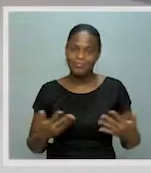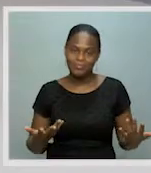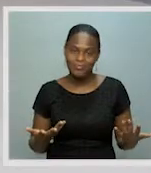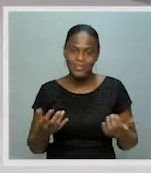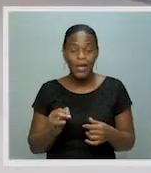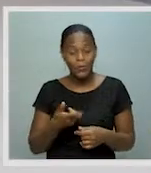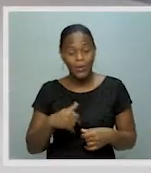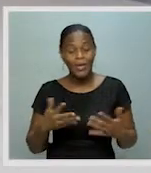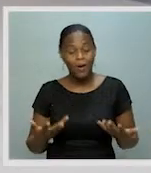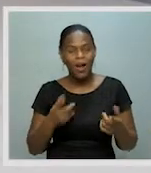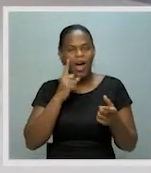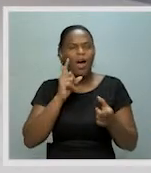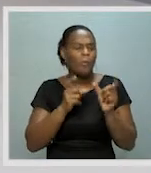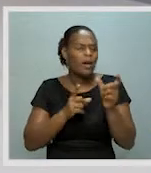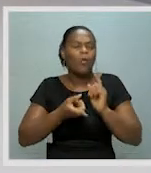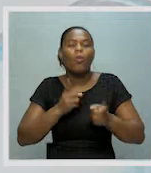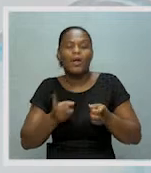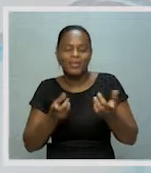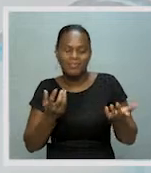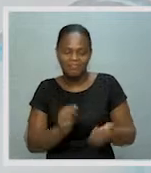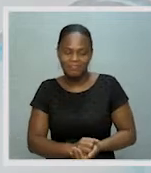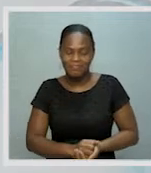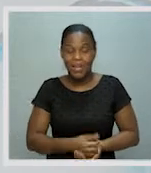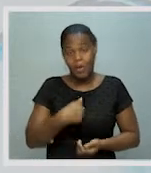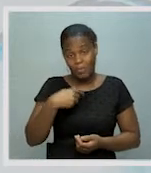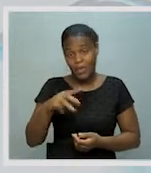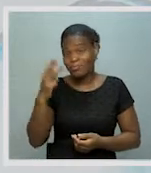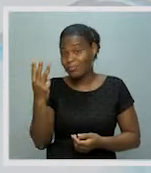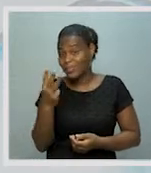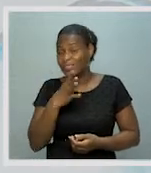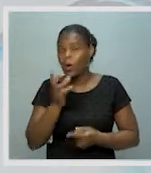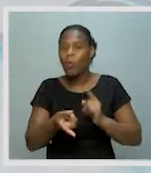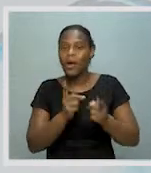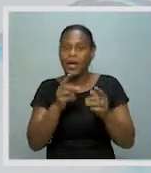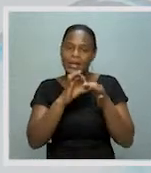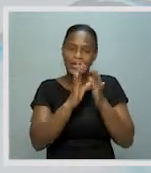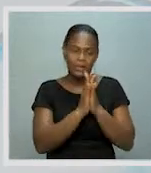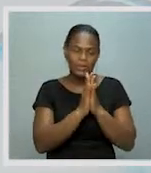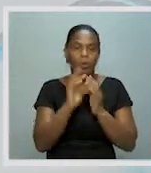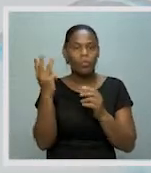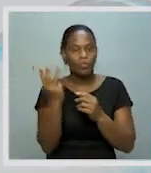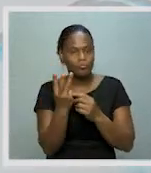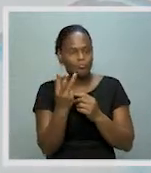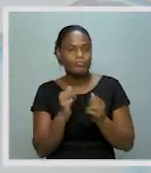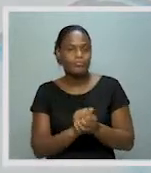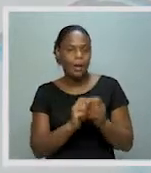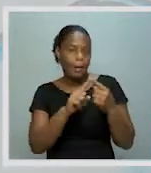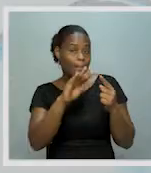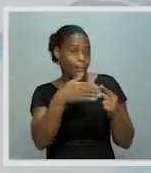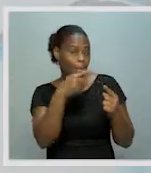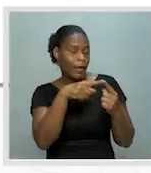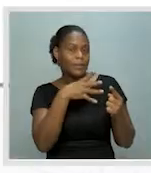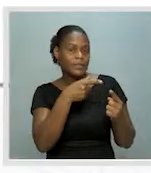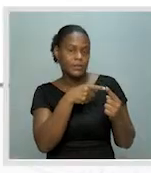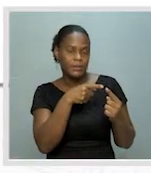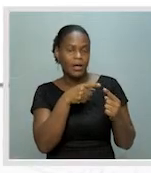bem, vamos aos conceitos. Eu tenho aqui 3 conceitos de religião. O primeiro conceito